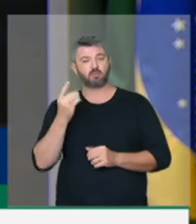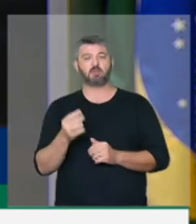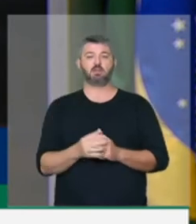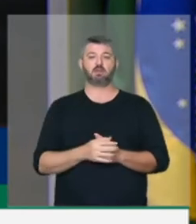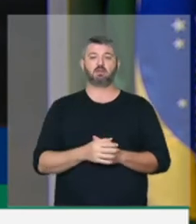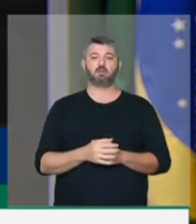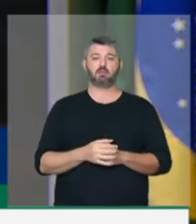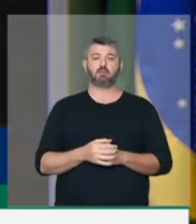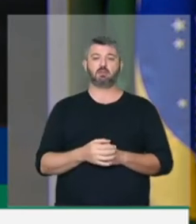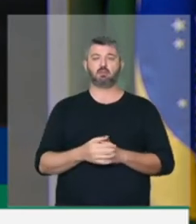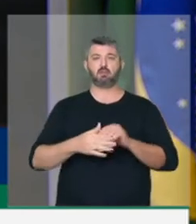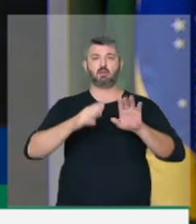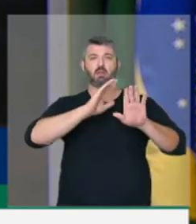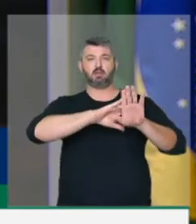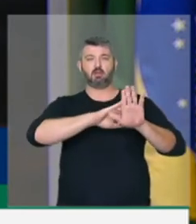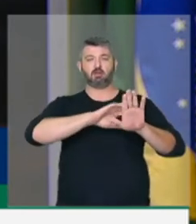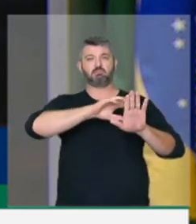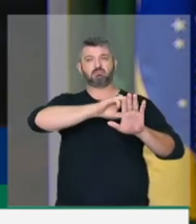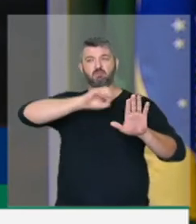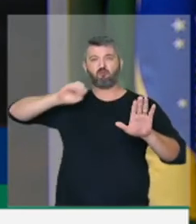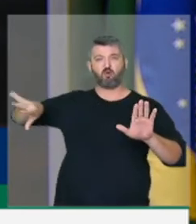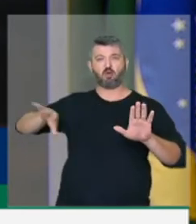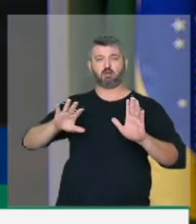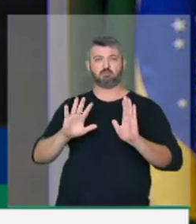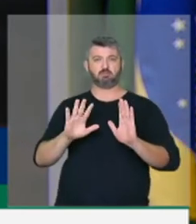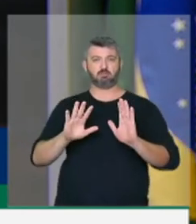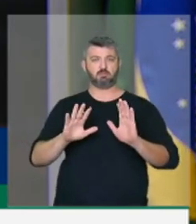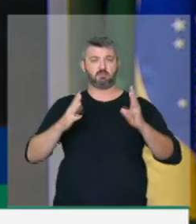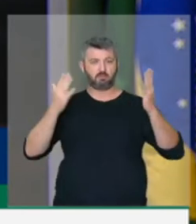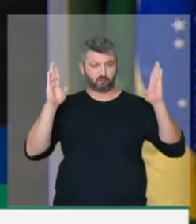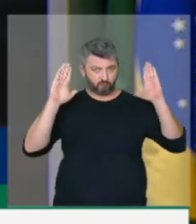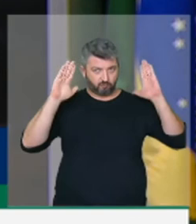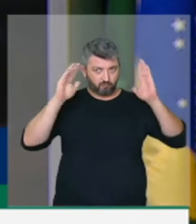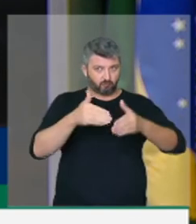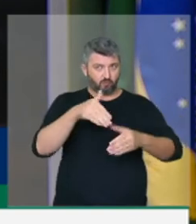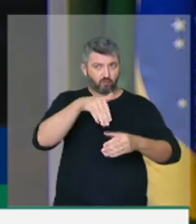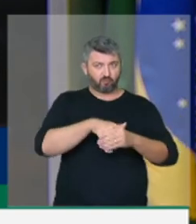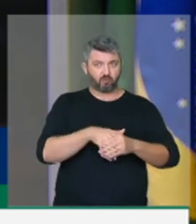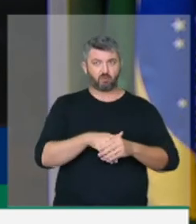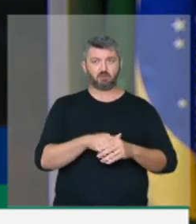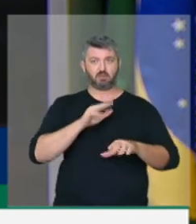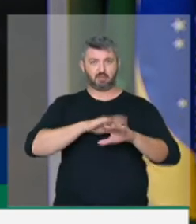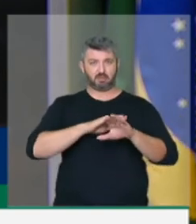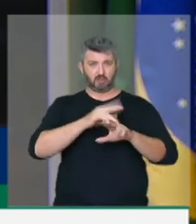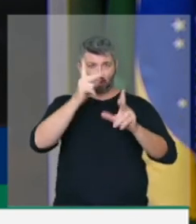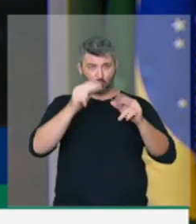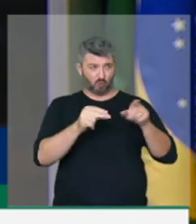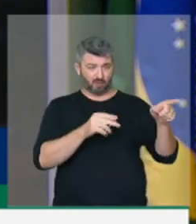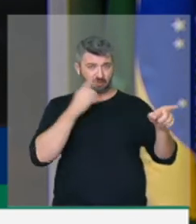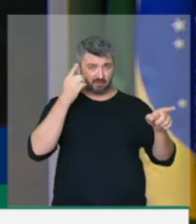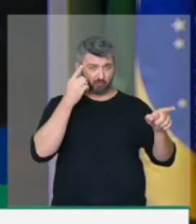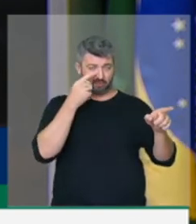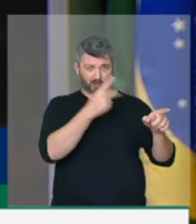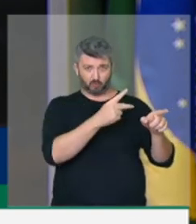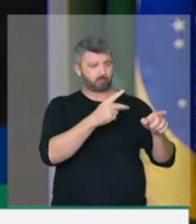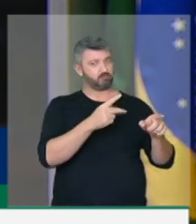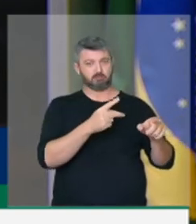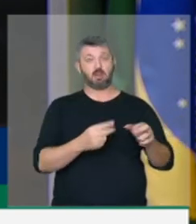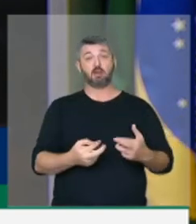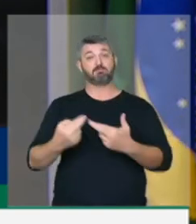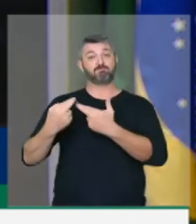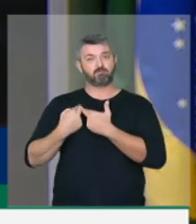deixem a ideologia de lado nesse momento e votem não pela ideologia do Daniel, mas por nossas